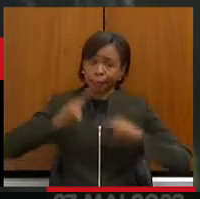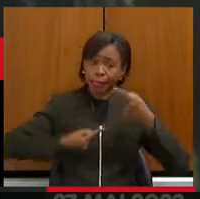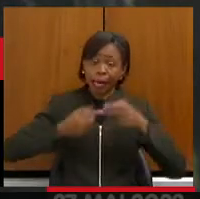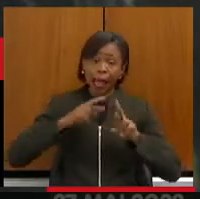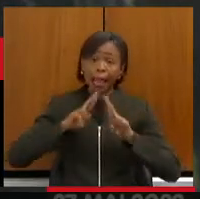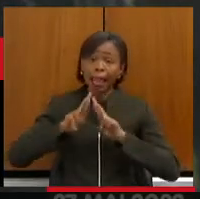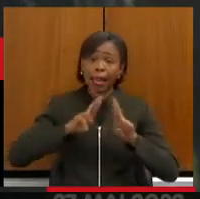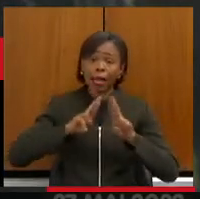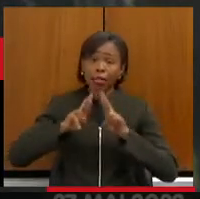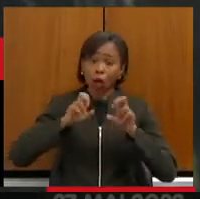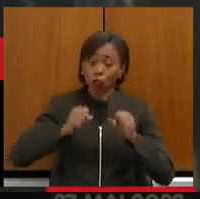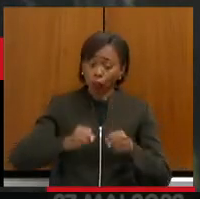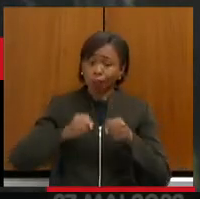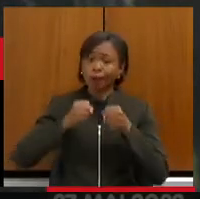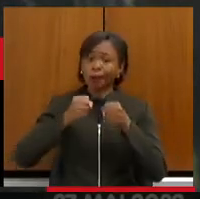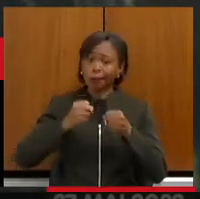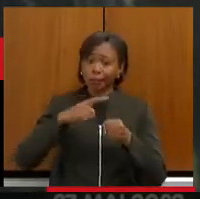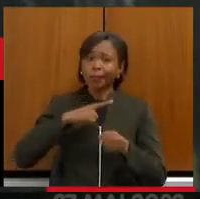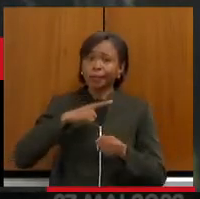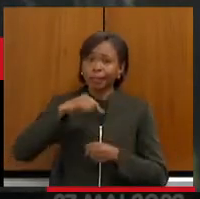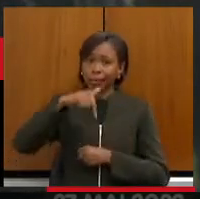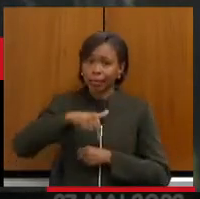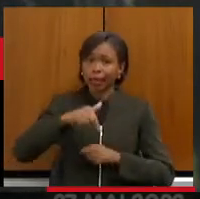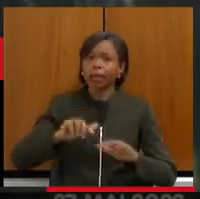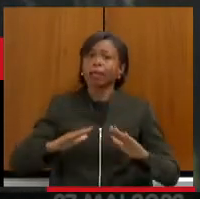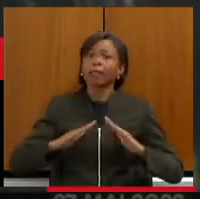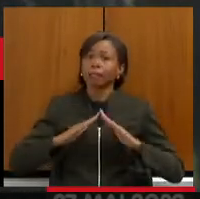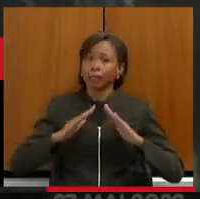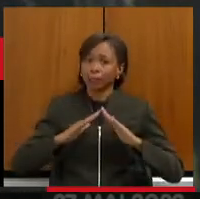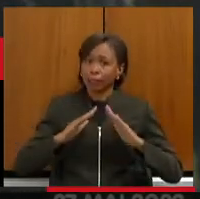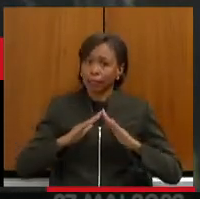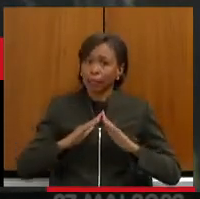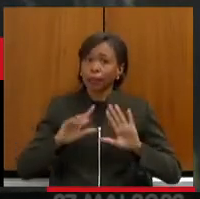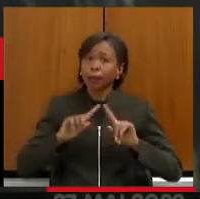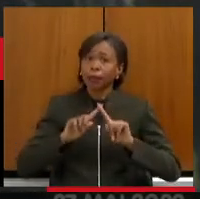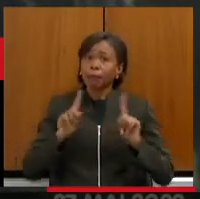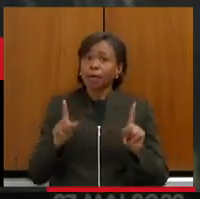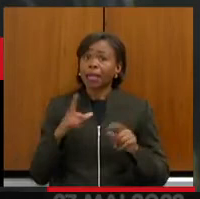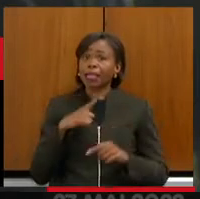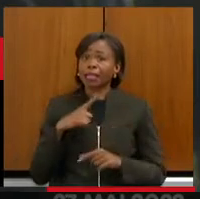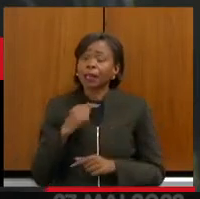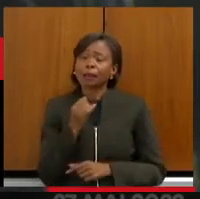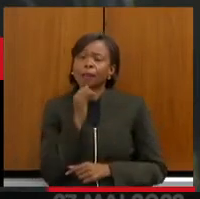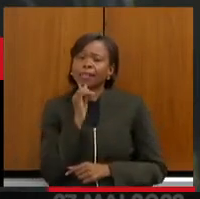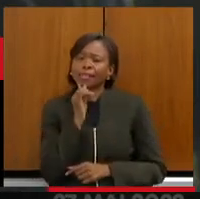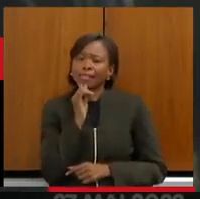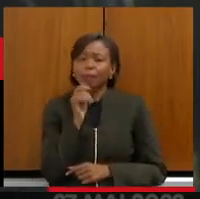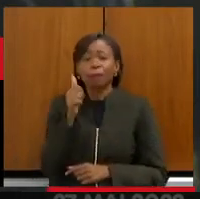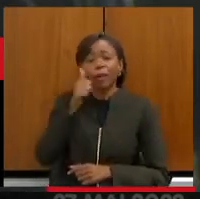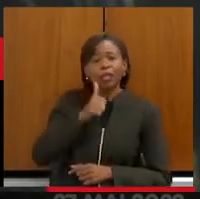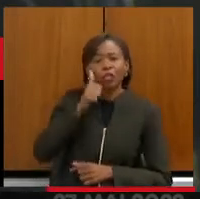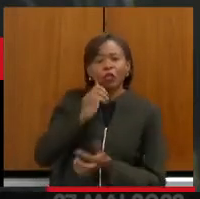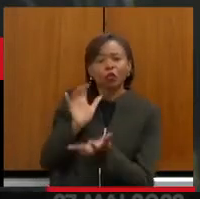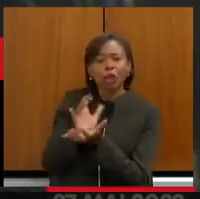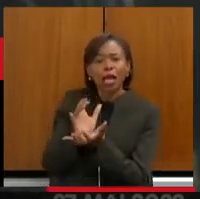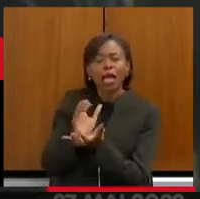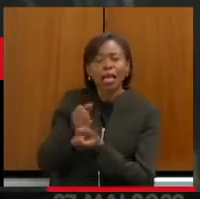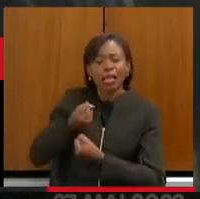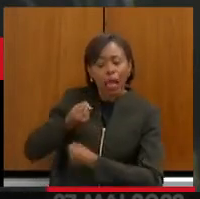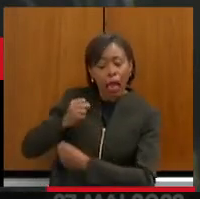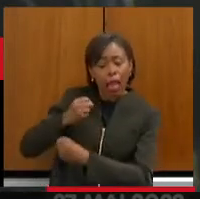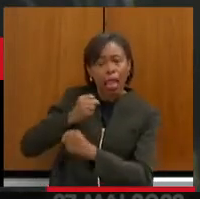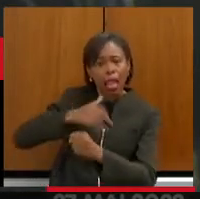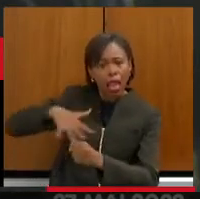relações de poder ainda que equilibradas pela Participação Popular nós temos por exemplo as colegas da limpeza é preciso